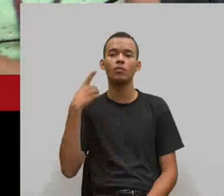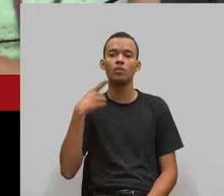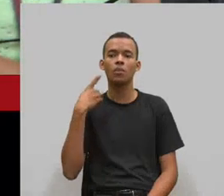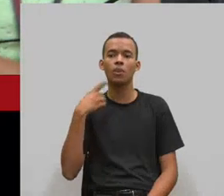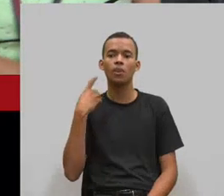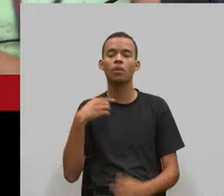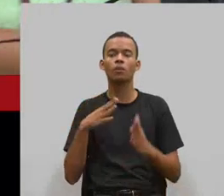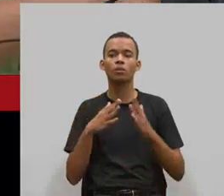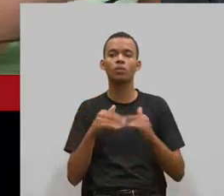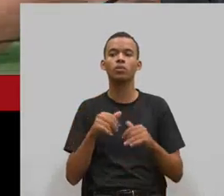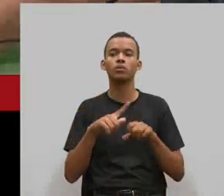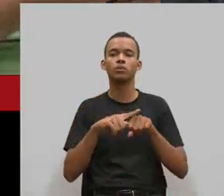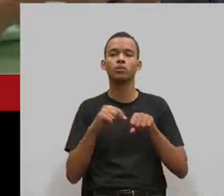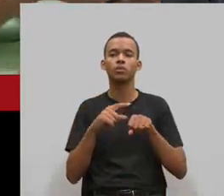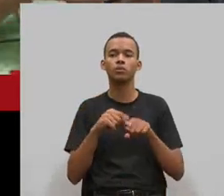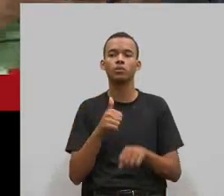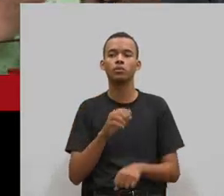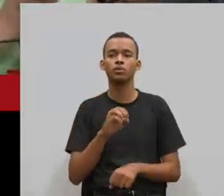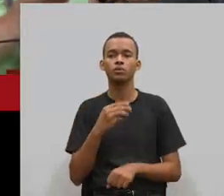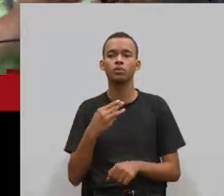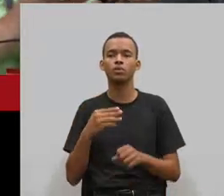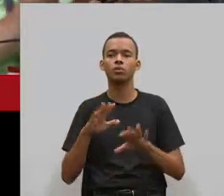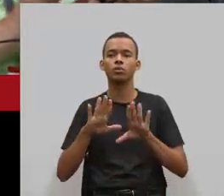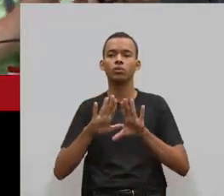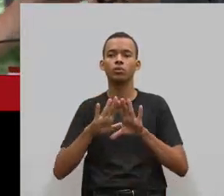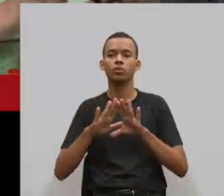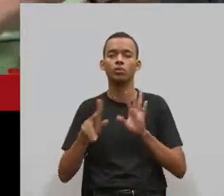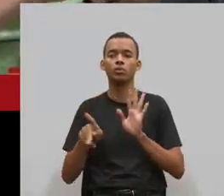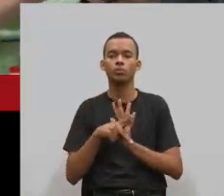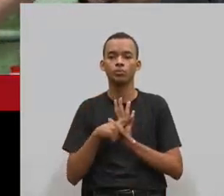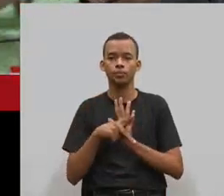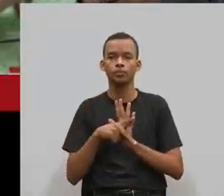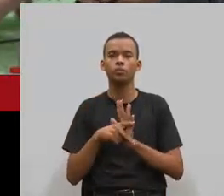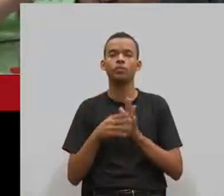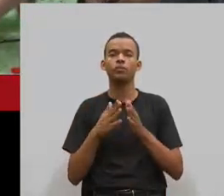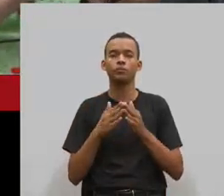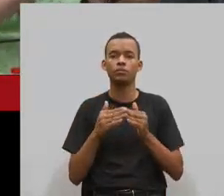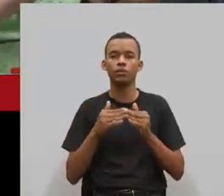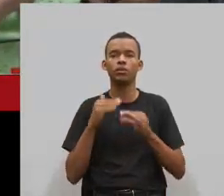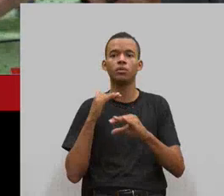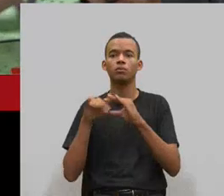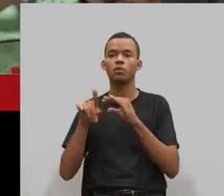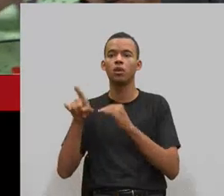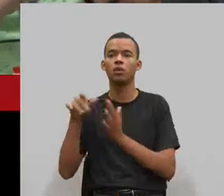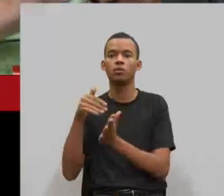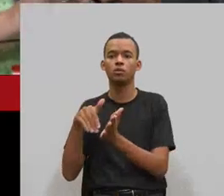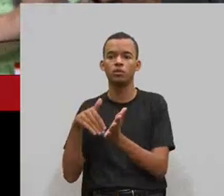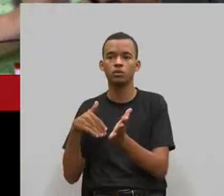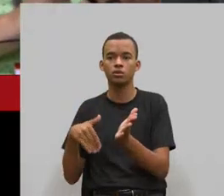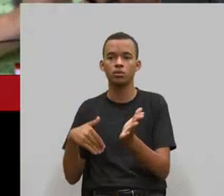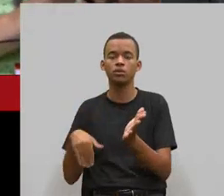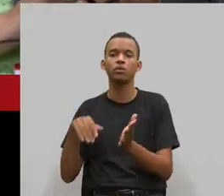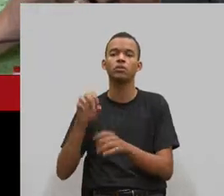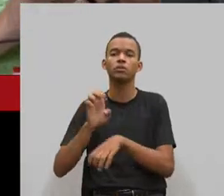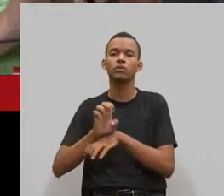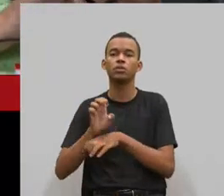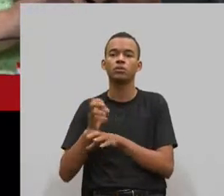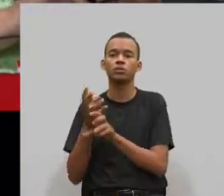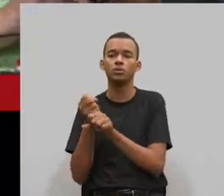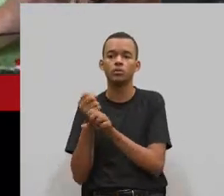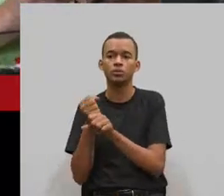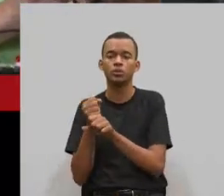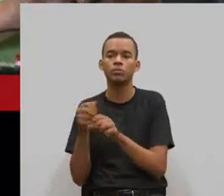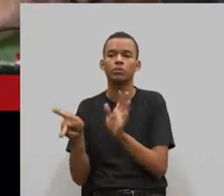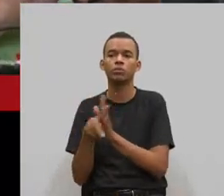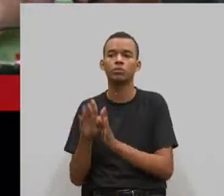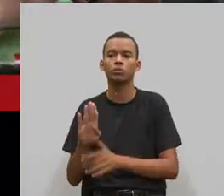3 A do Regimento Interno seja encaminhada a secretaria do estado de fazenda em Belo Horizonte pedido de providências